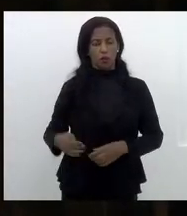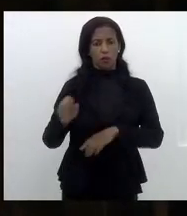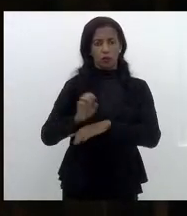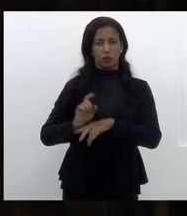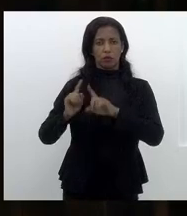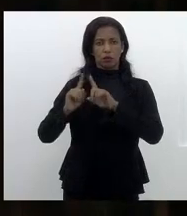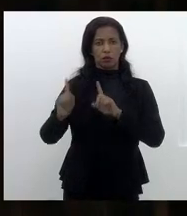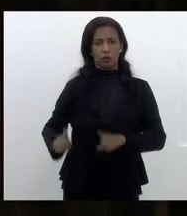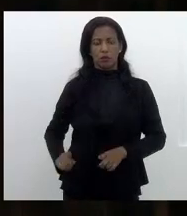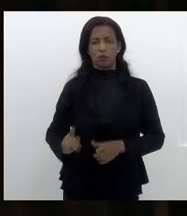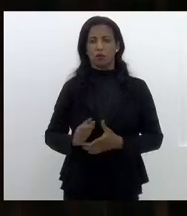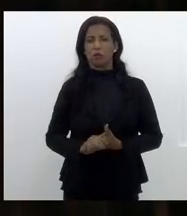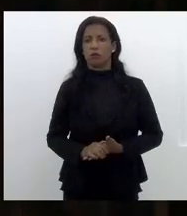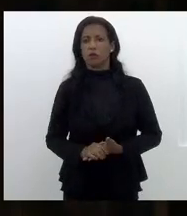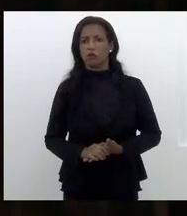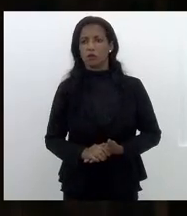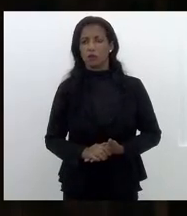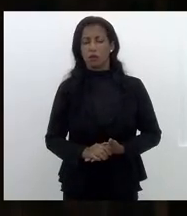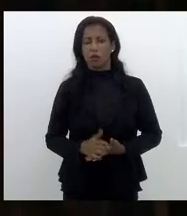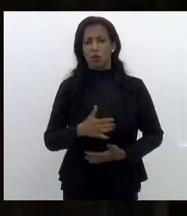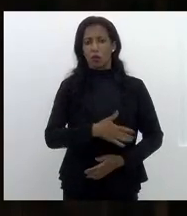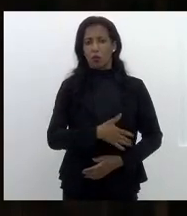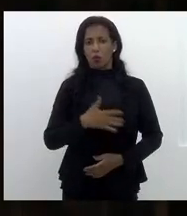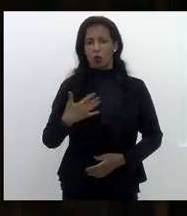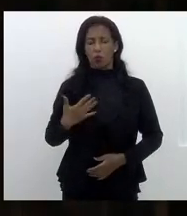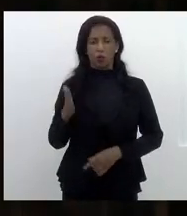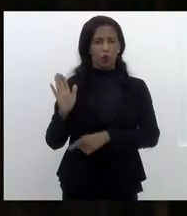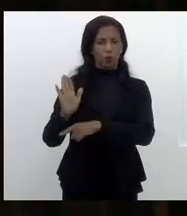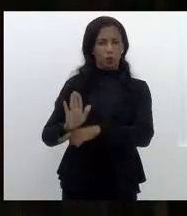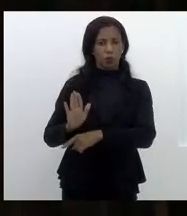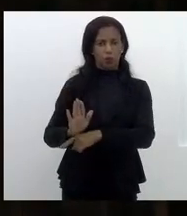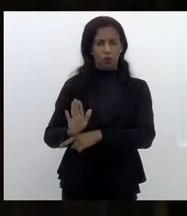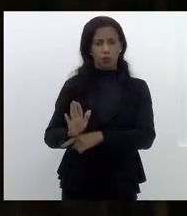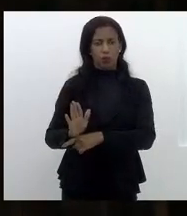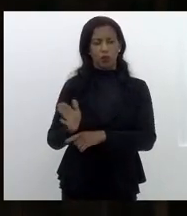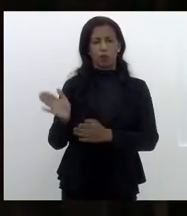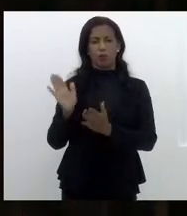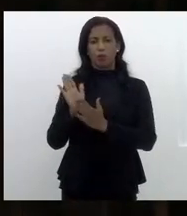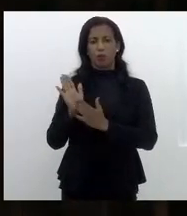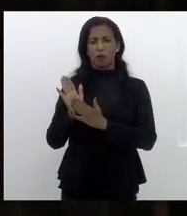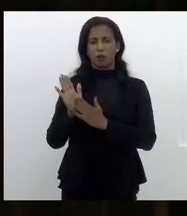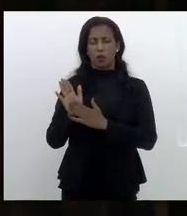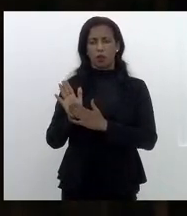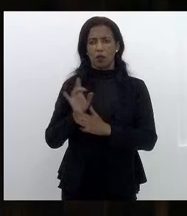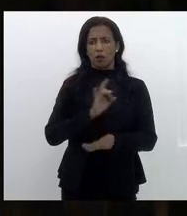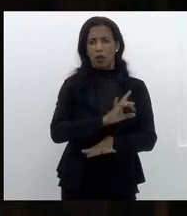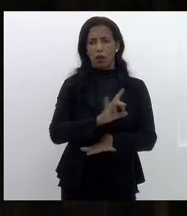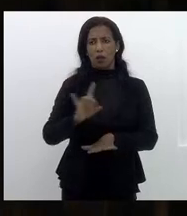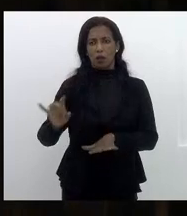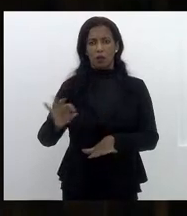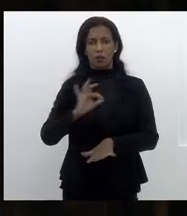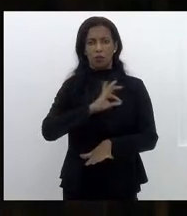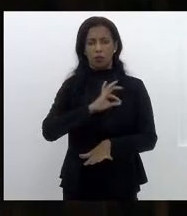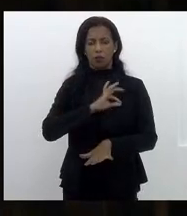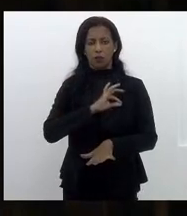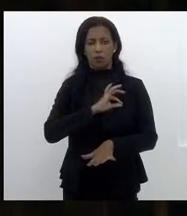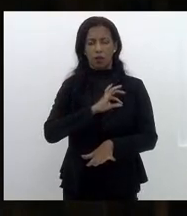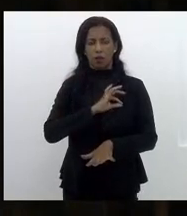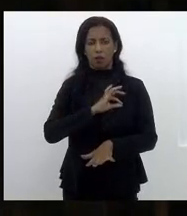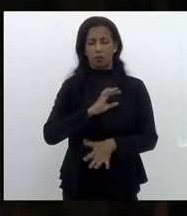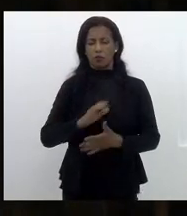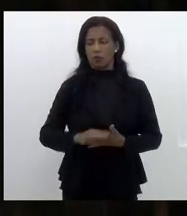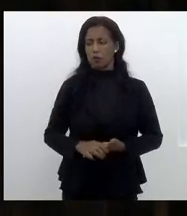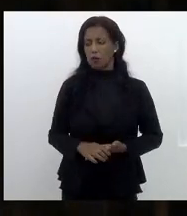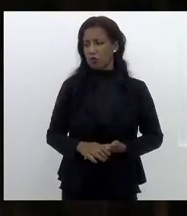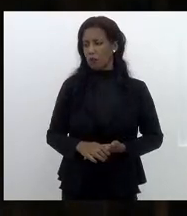Janeiro o orgulho eu tenho defendido desde o primeiro dia de Mandato a cada policial até da gente Segurança